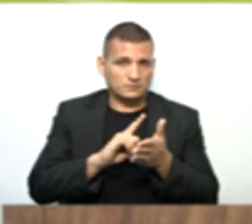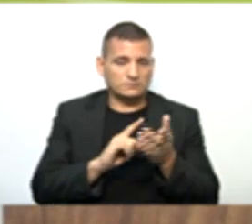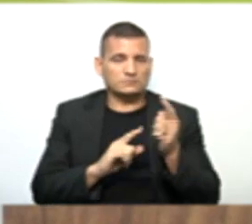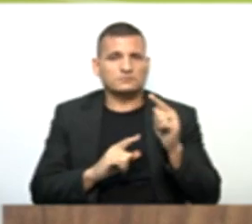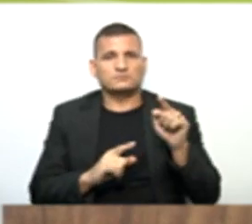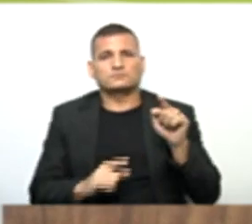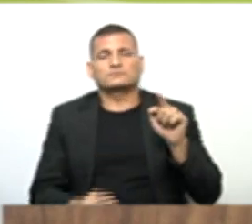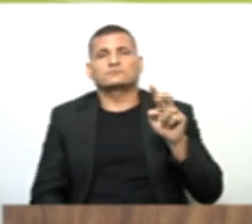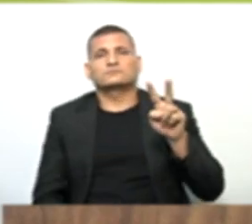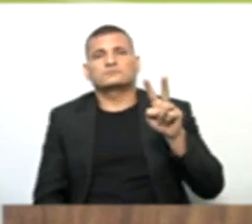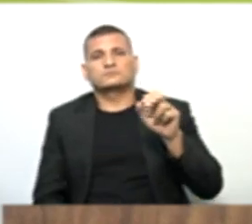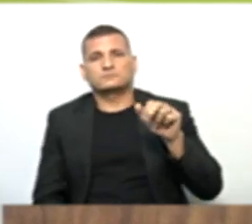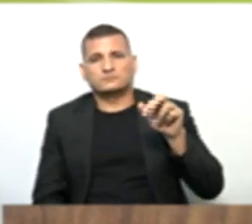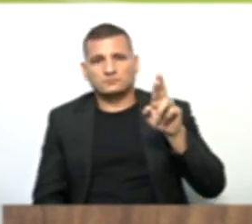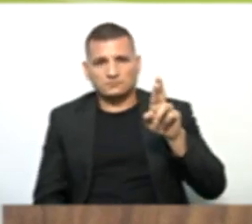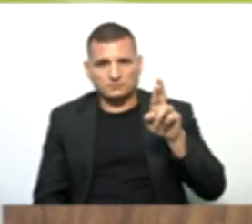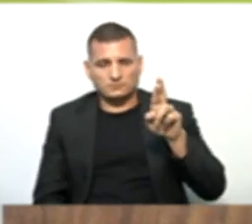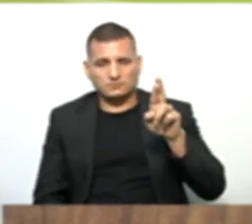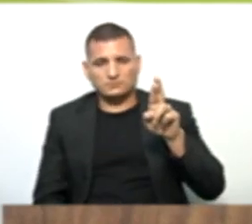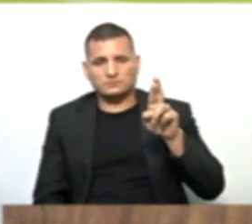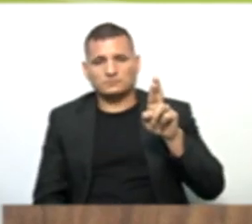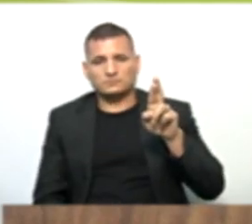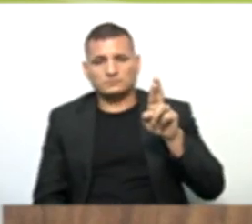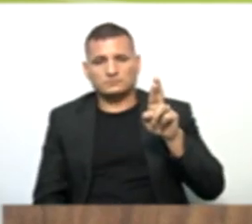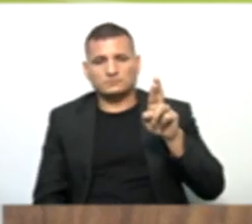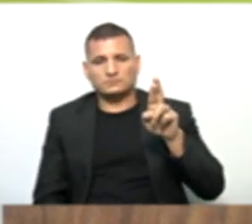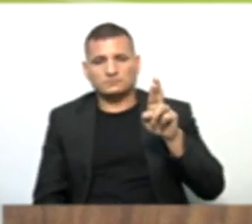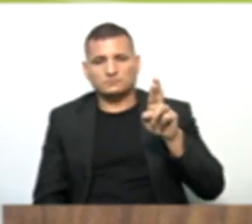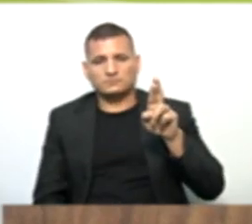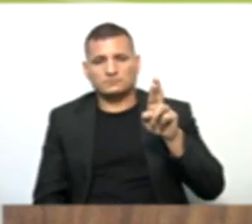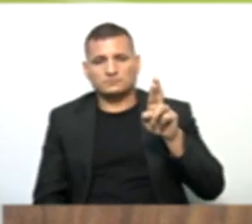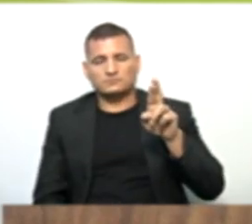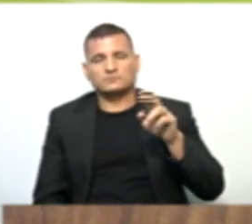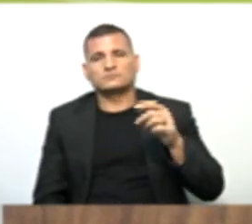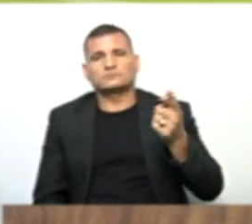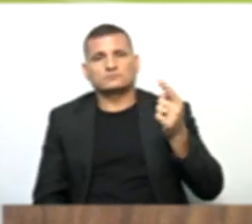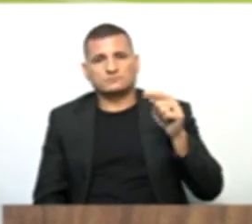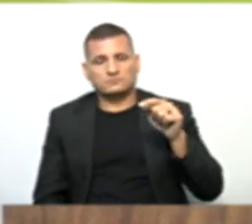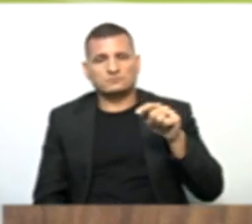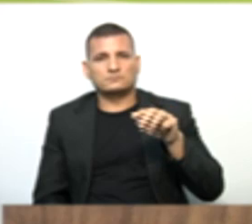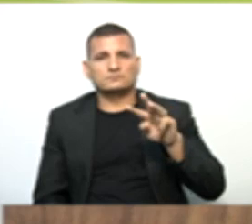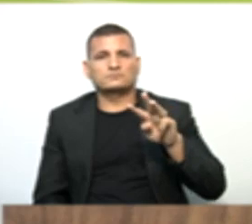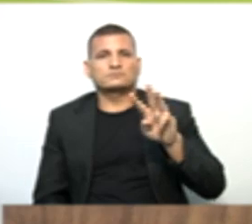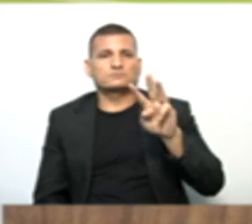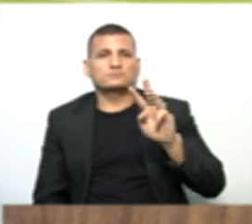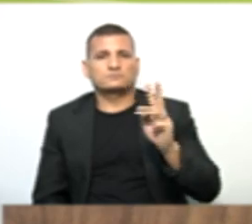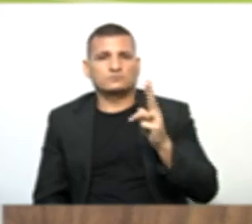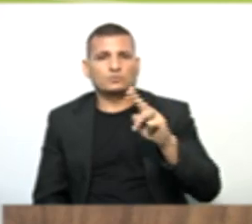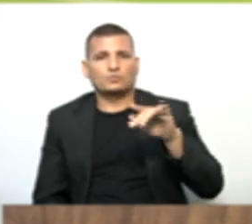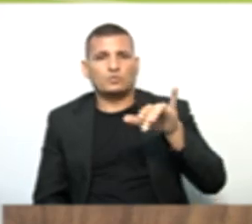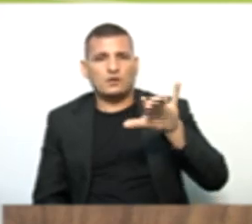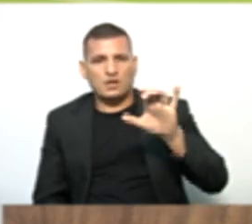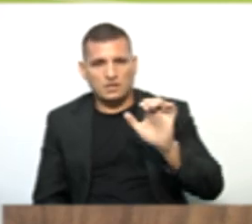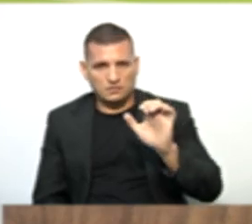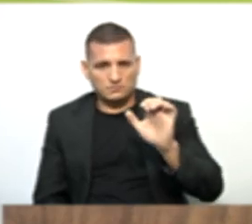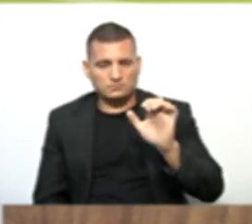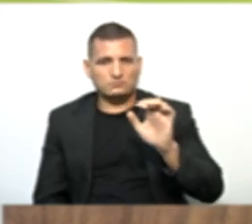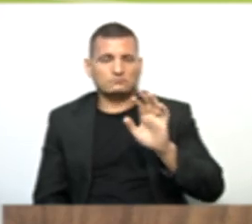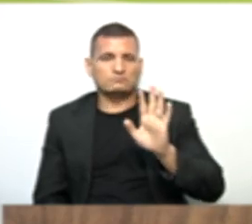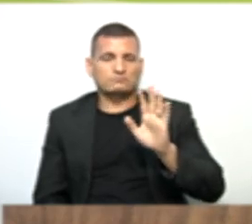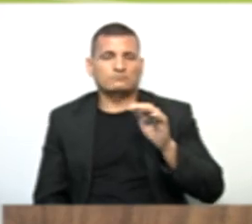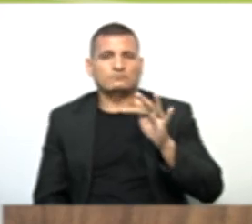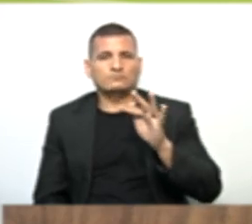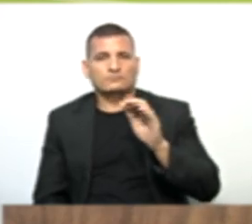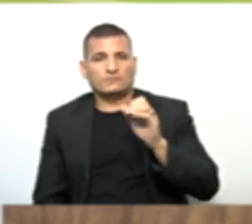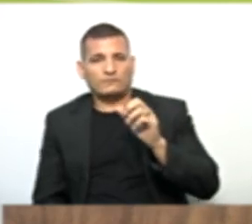variável inicial e nos comandos do while a gente define o incremento. E o for não, o for